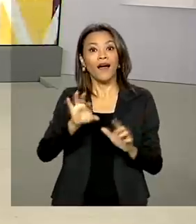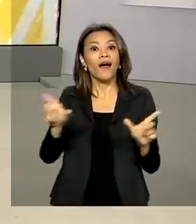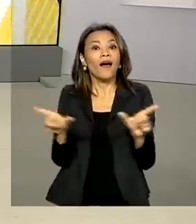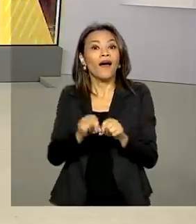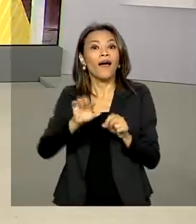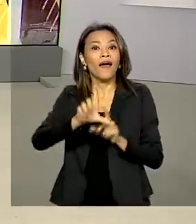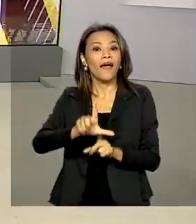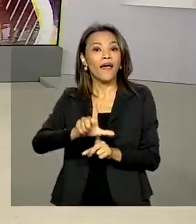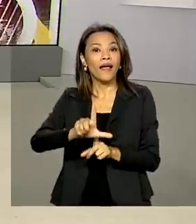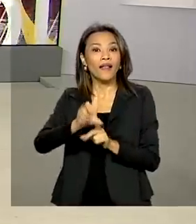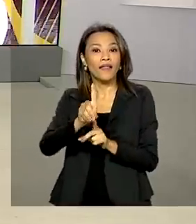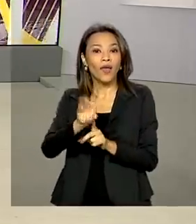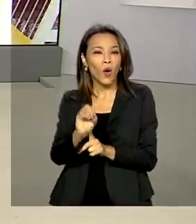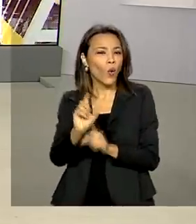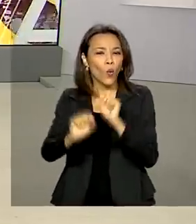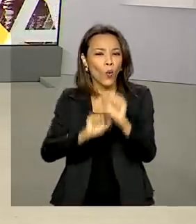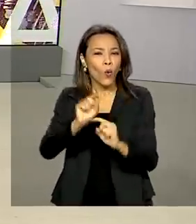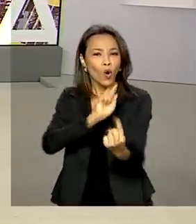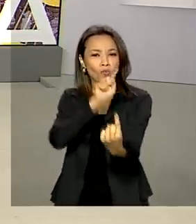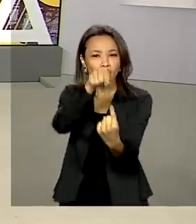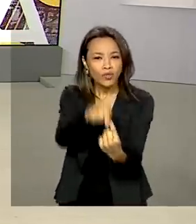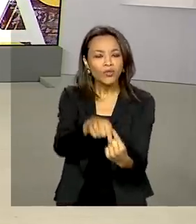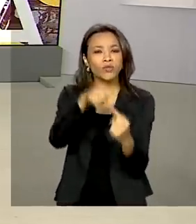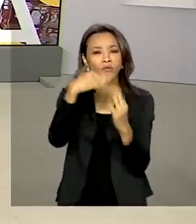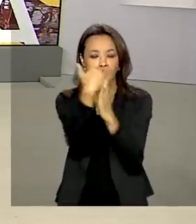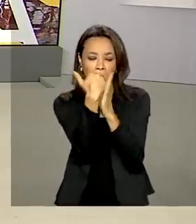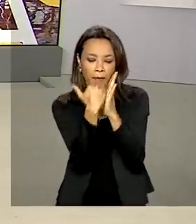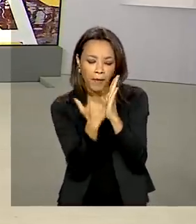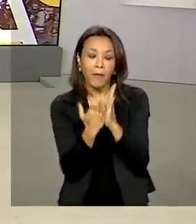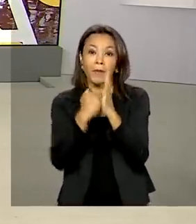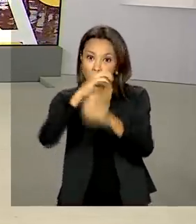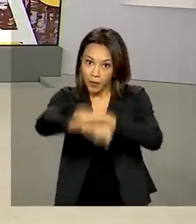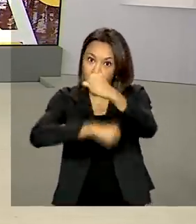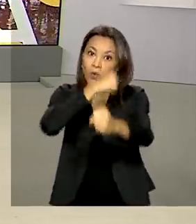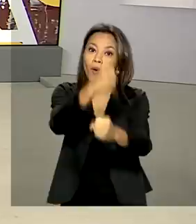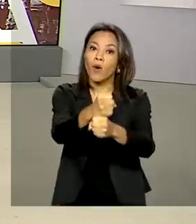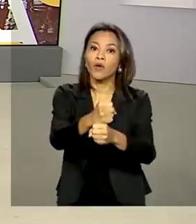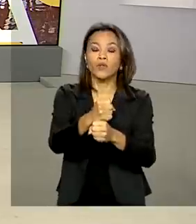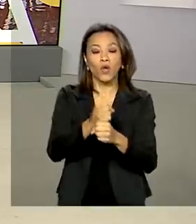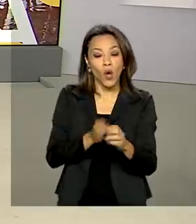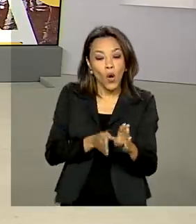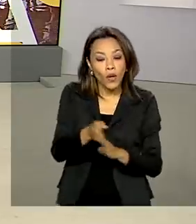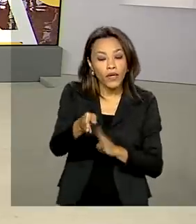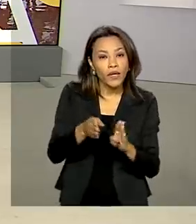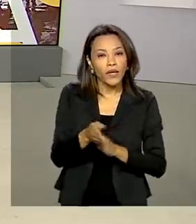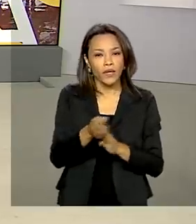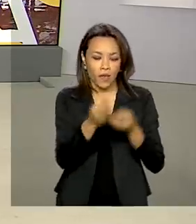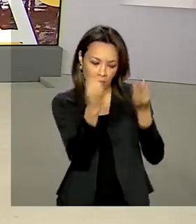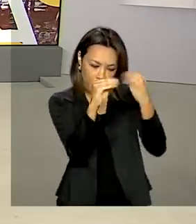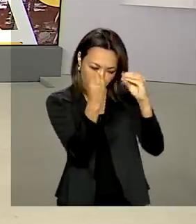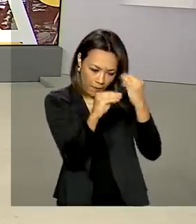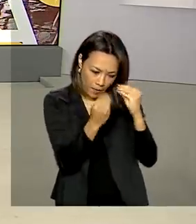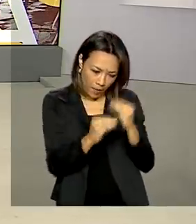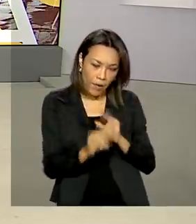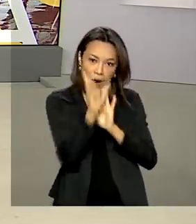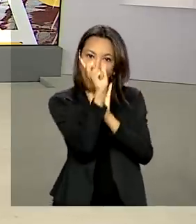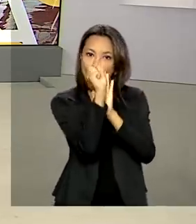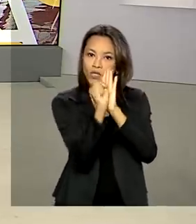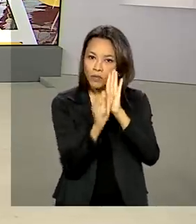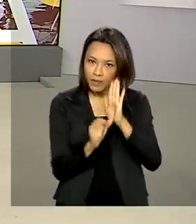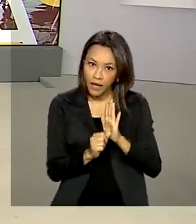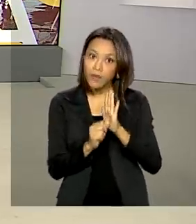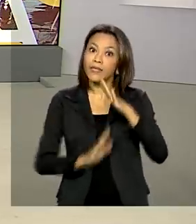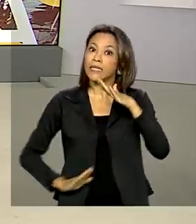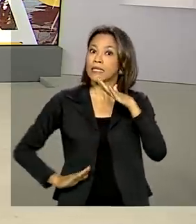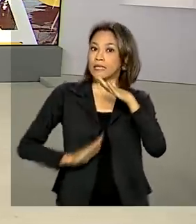define as metas e prioridades do governo para o ano seguinte, orienta a elaboração da lei orçamentária anual e fixa